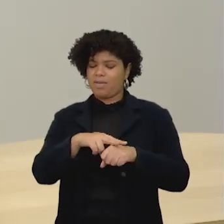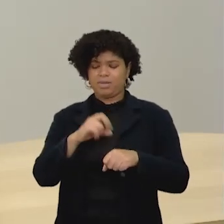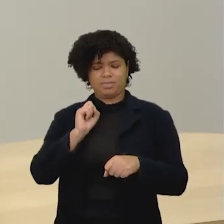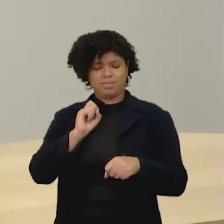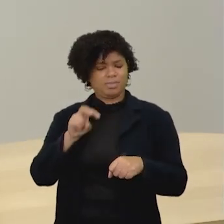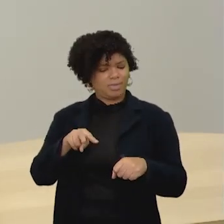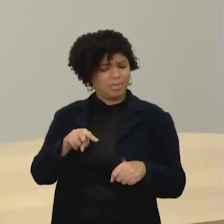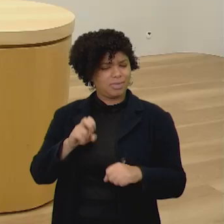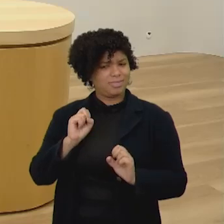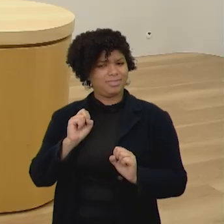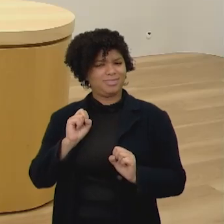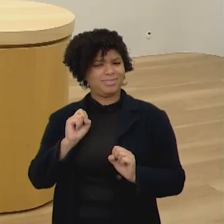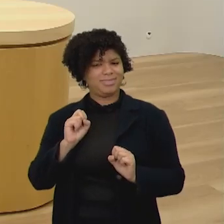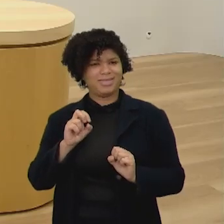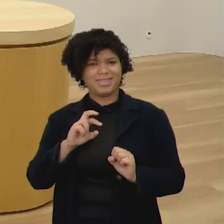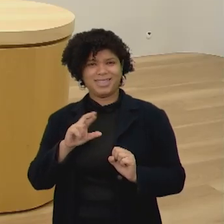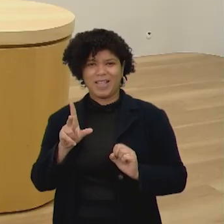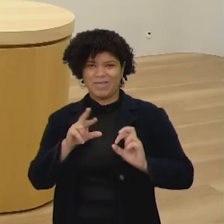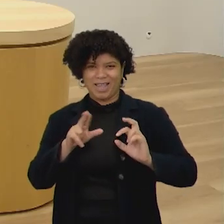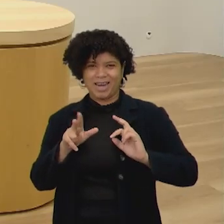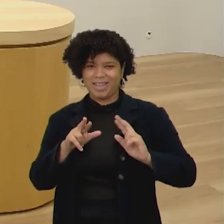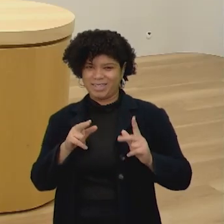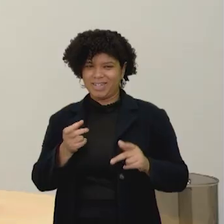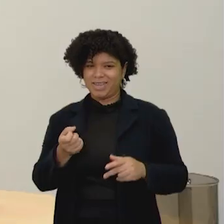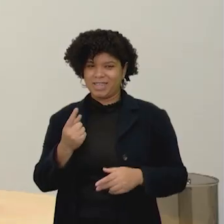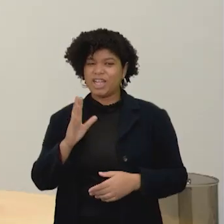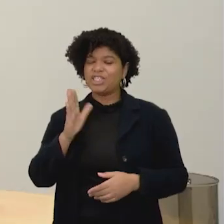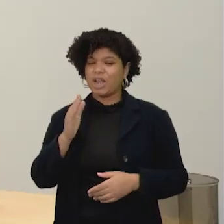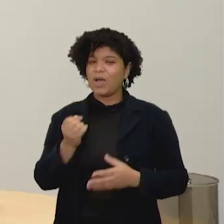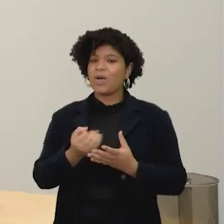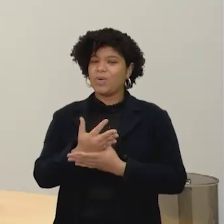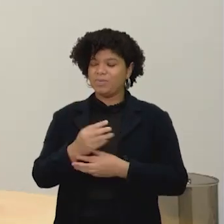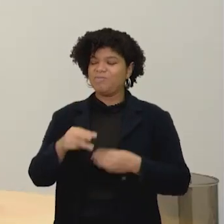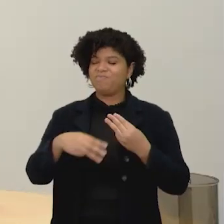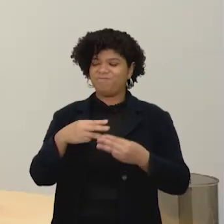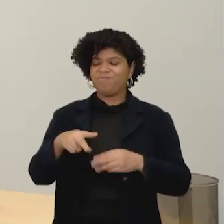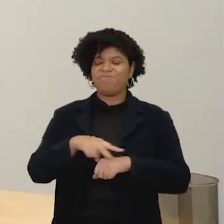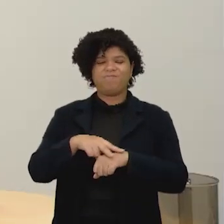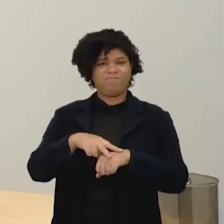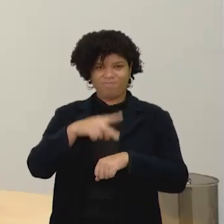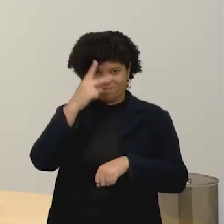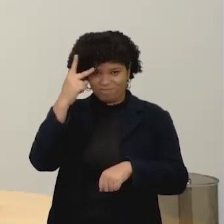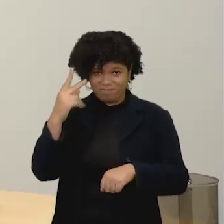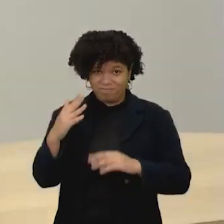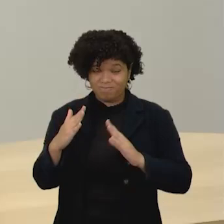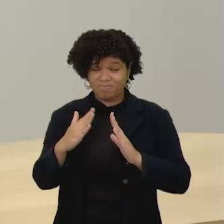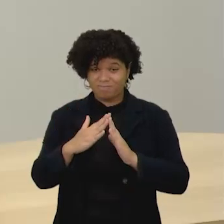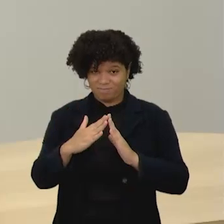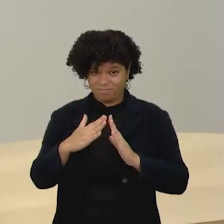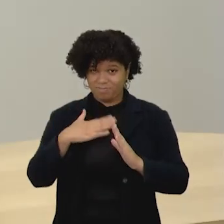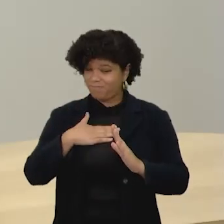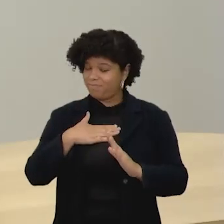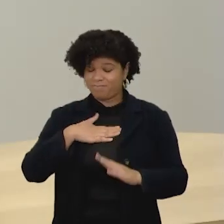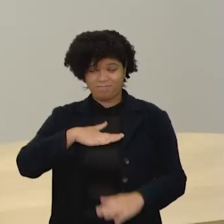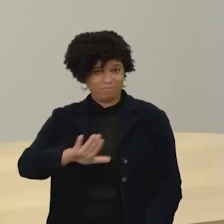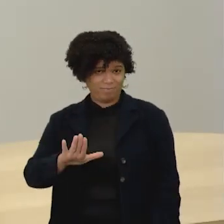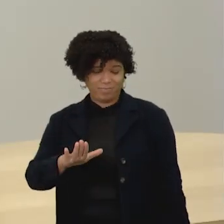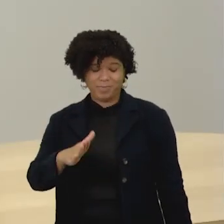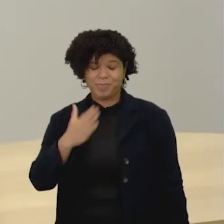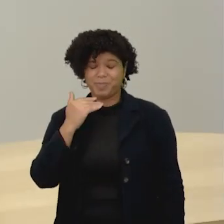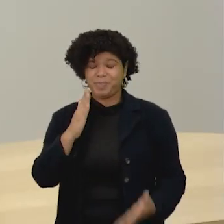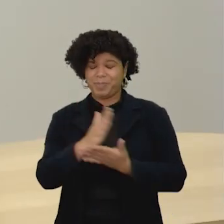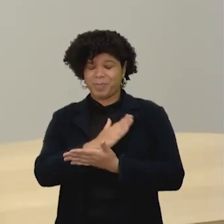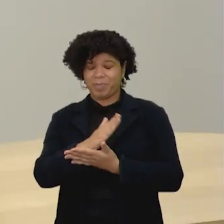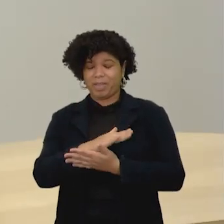coisas também eu não gosto muito. Eu não acho legal. Eu já comprei um macarrão verde também, eu que não ninguém acho legal. comeu. Tem comida que, dependendo da